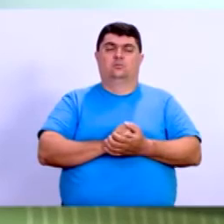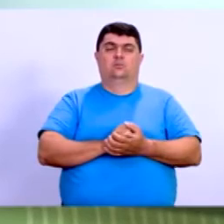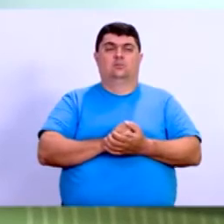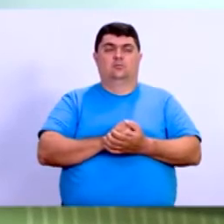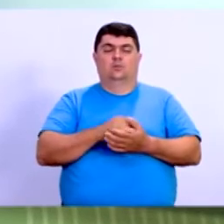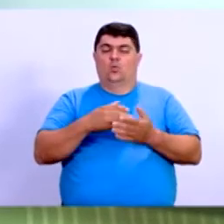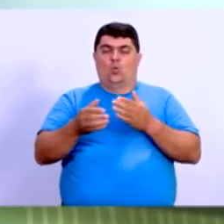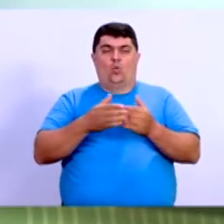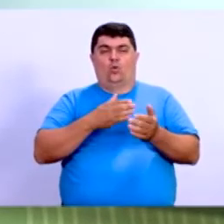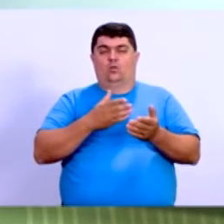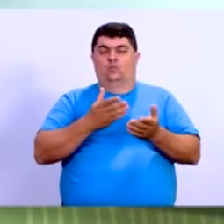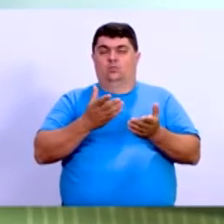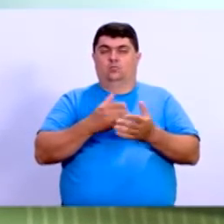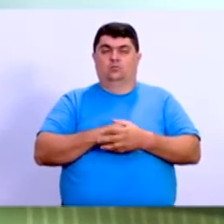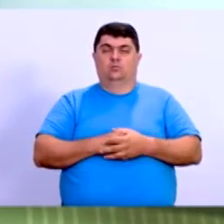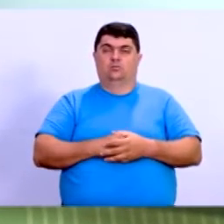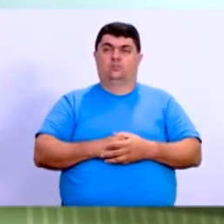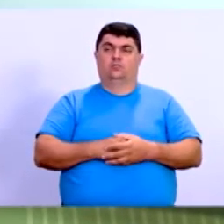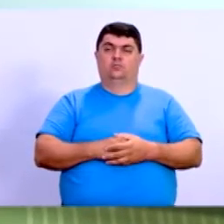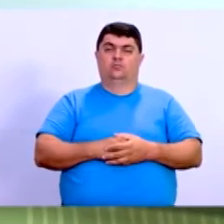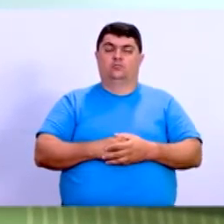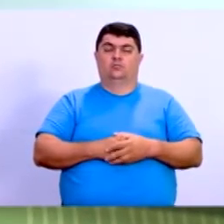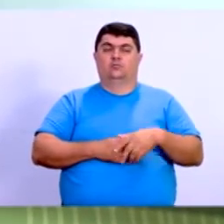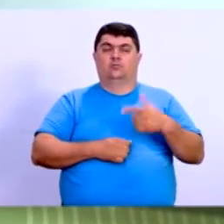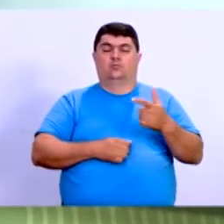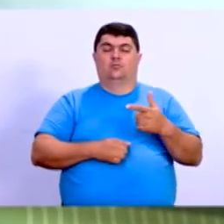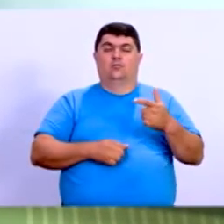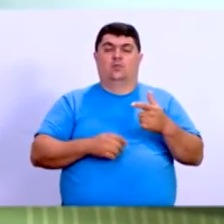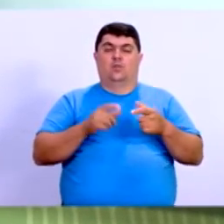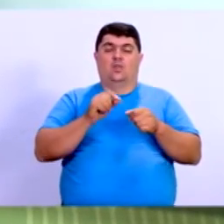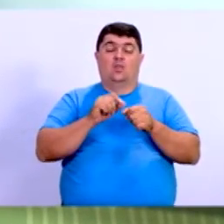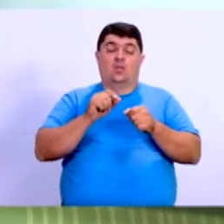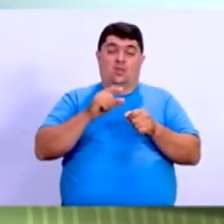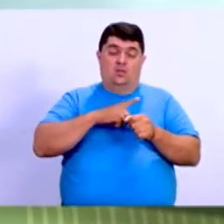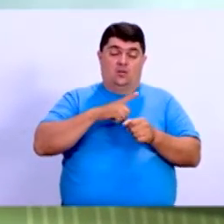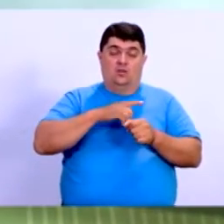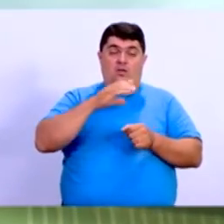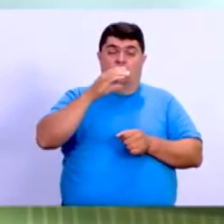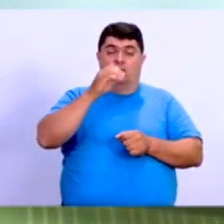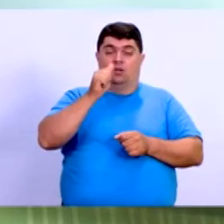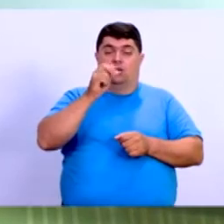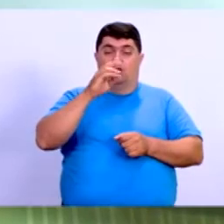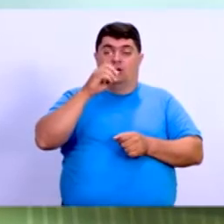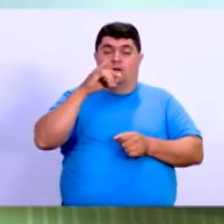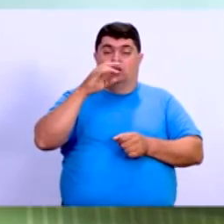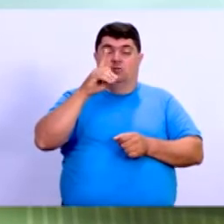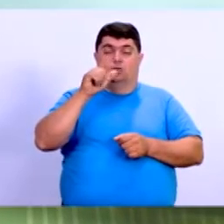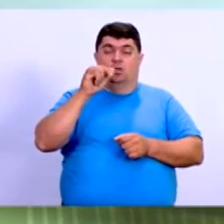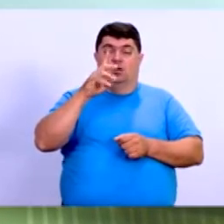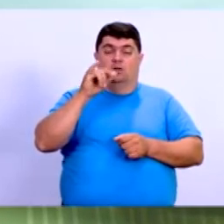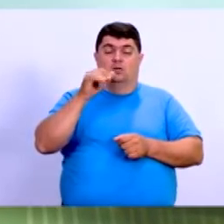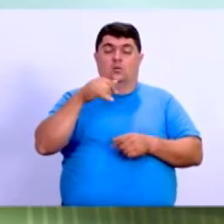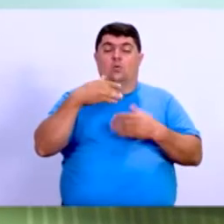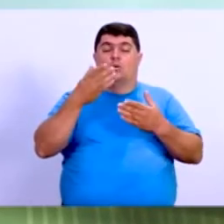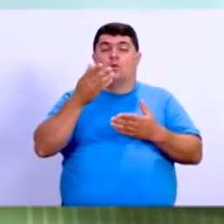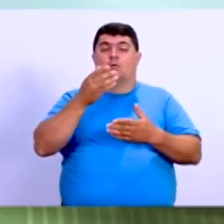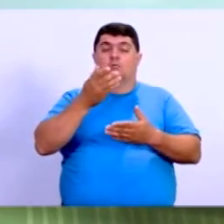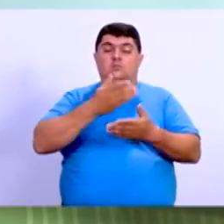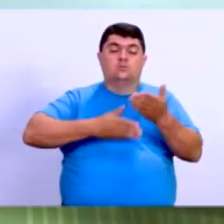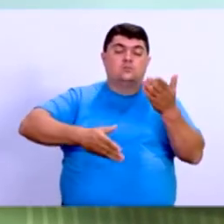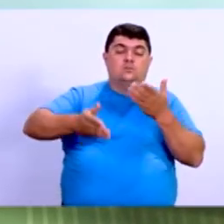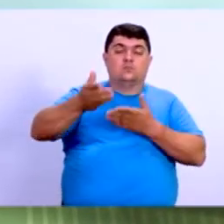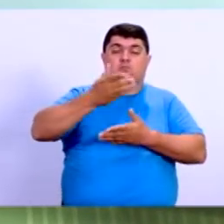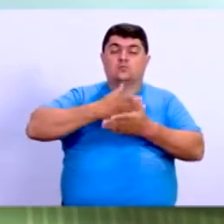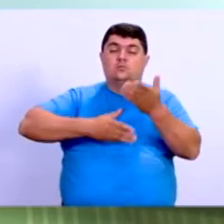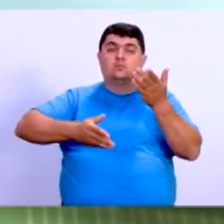alguma coisa. Depois, cardinalidade. Qual é a relação que vai existir